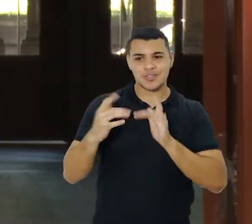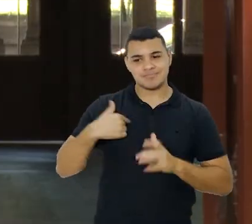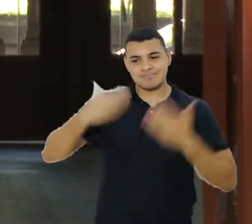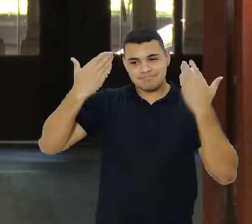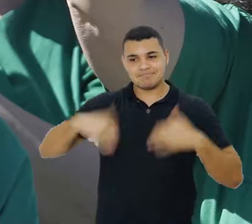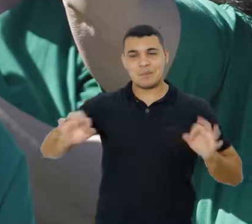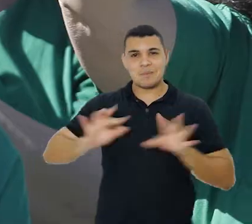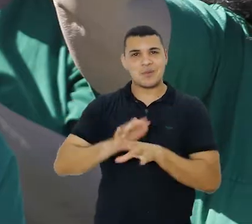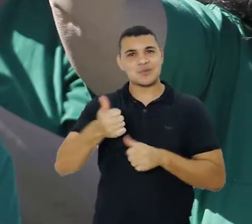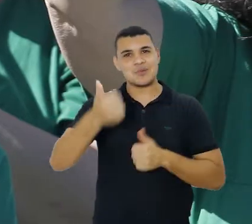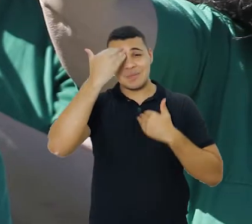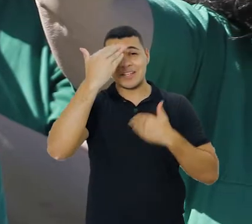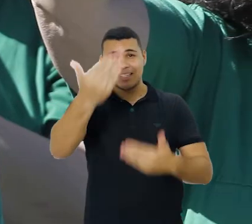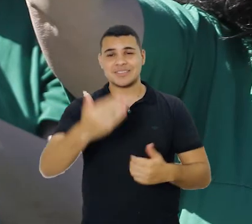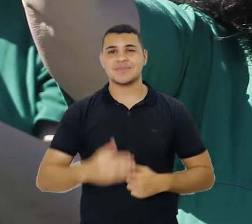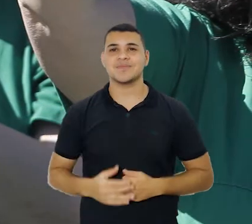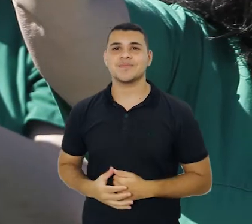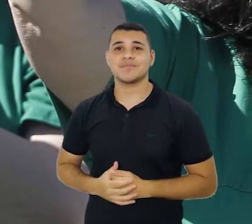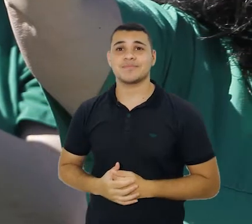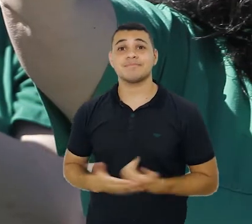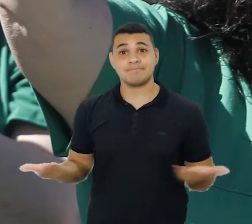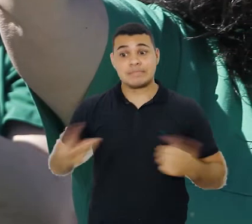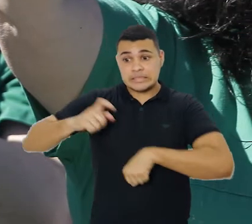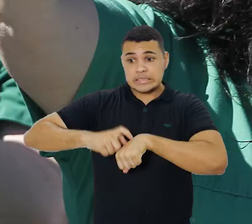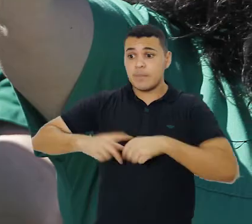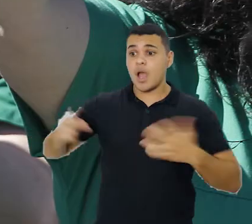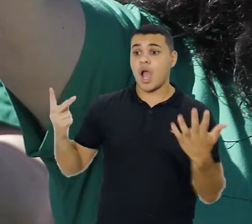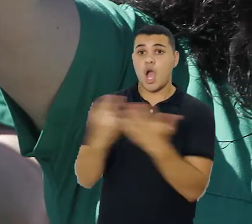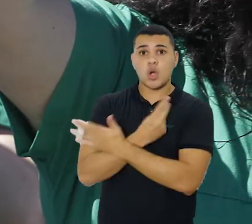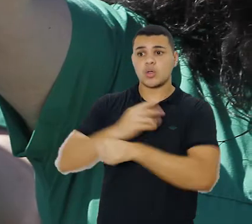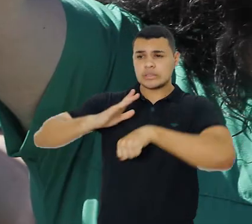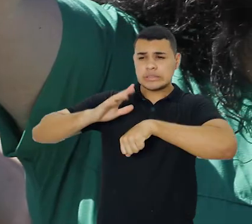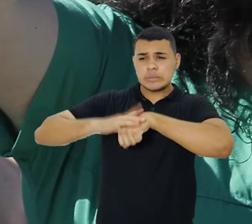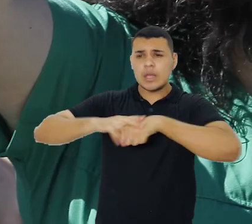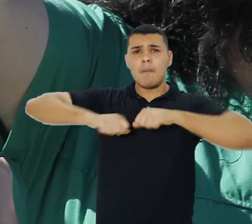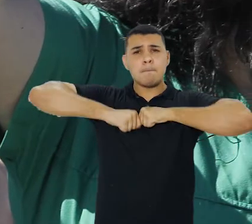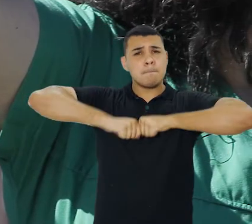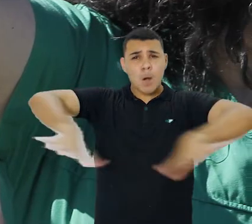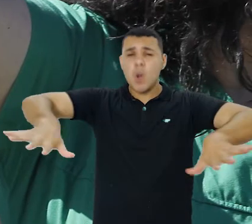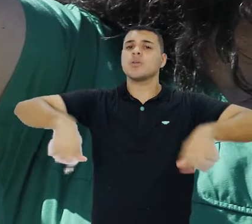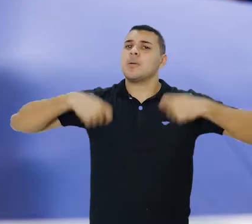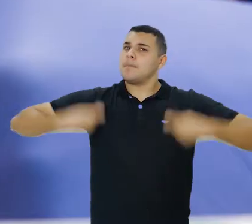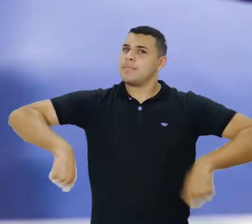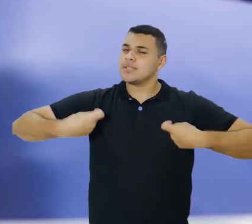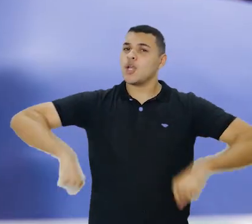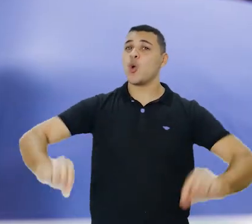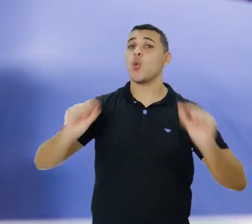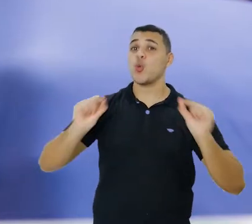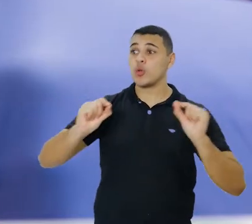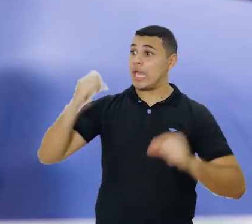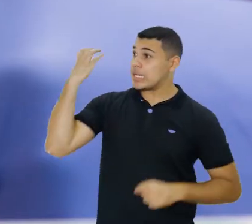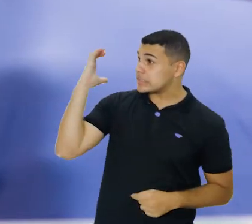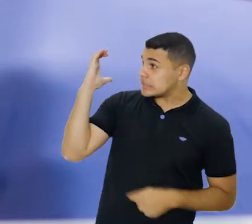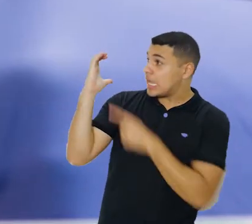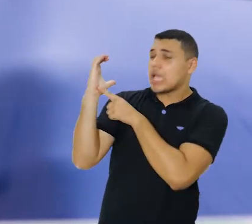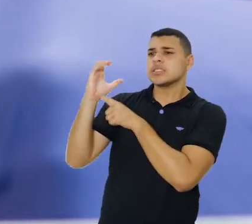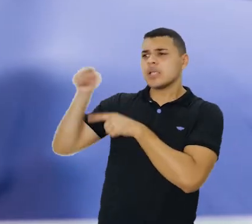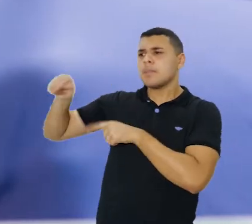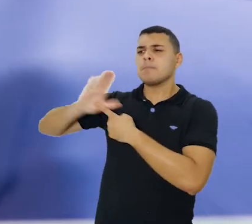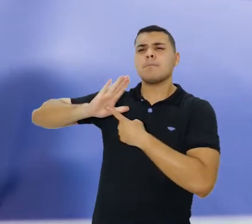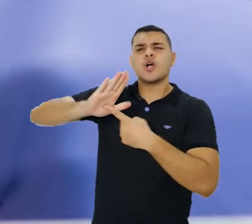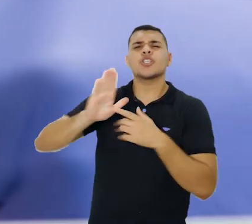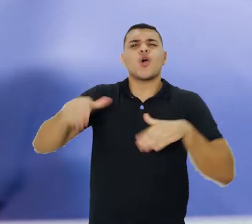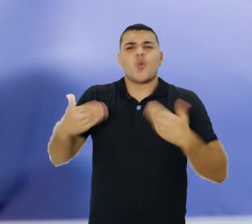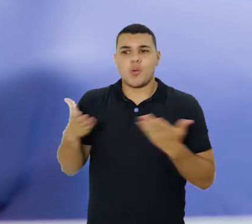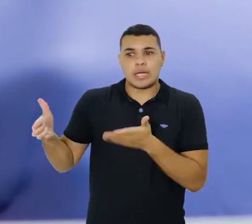obrigado. Em tempos de pandemia, é mais necessário do que nunca que a ciência aponte o caminho,